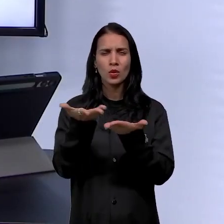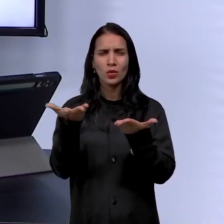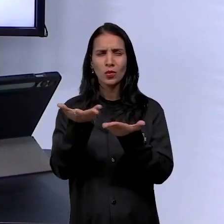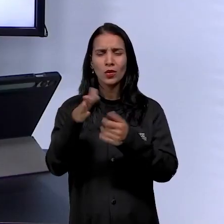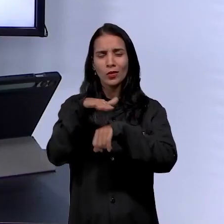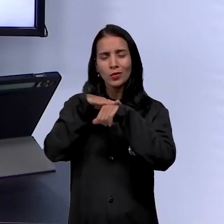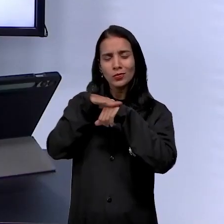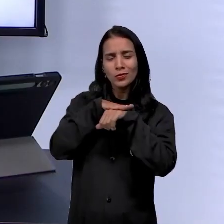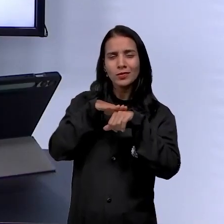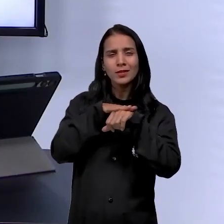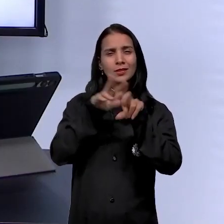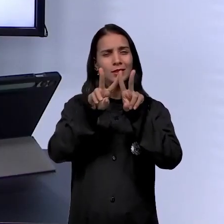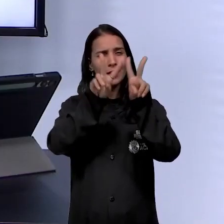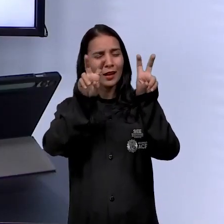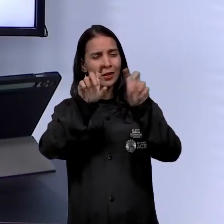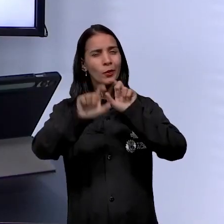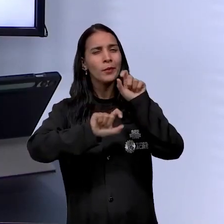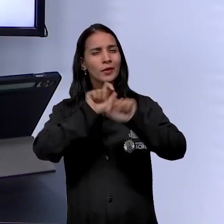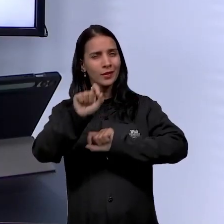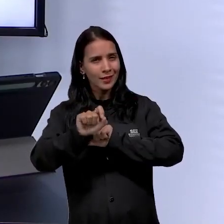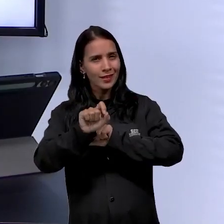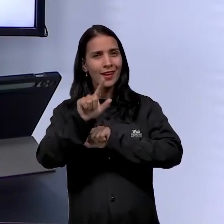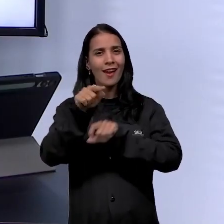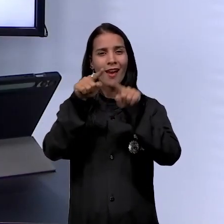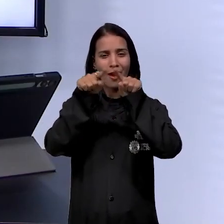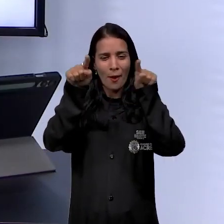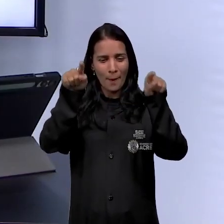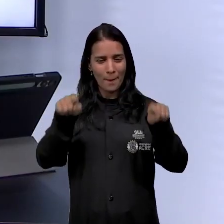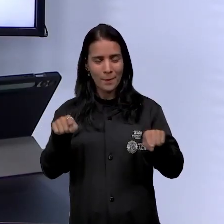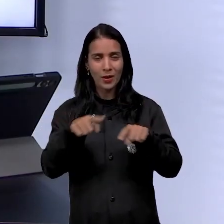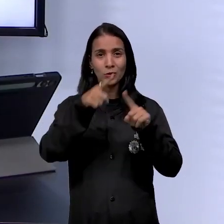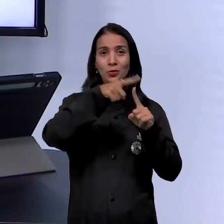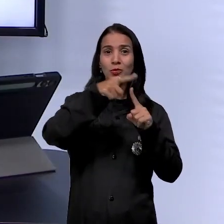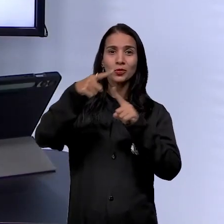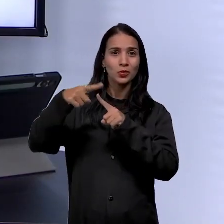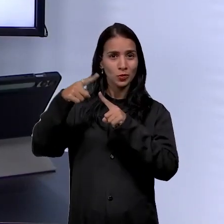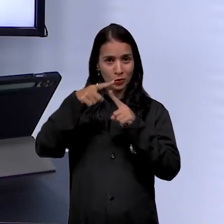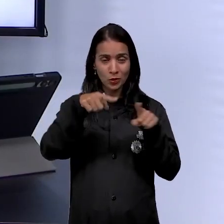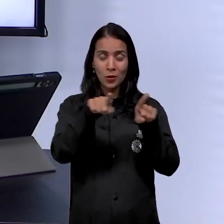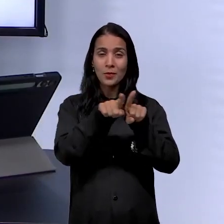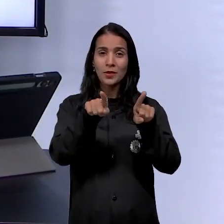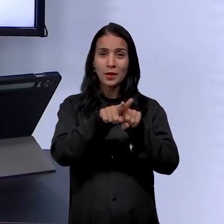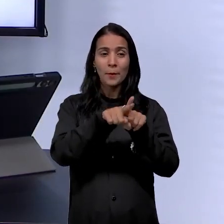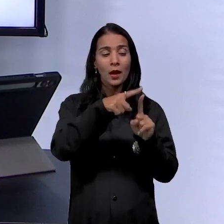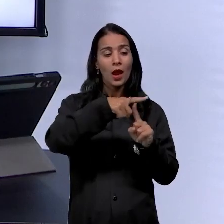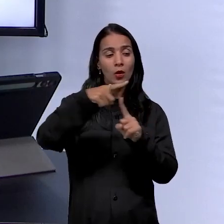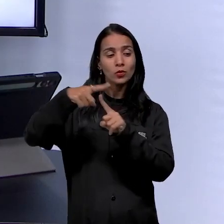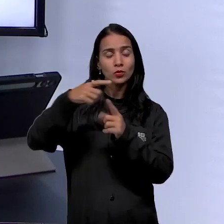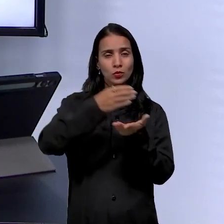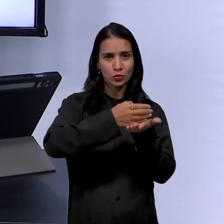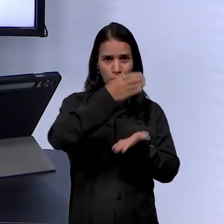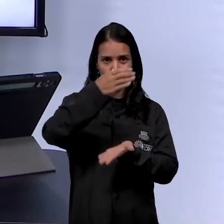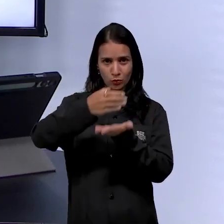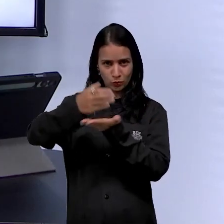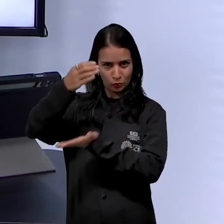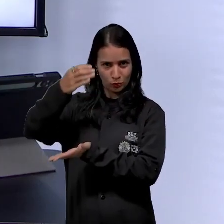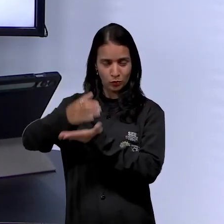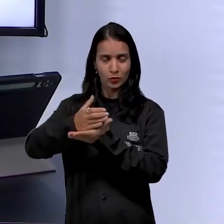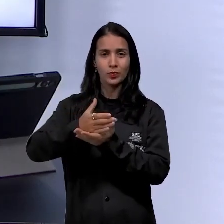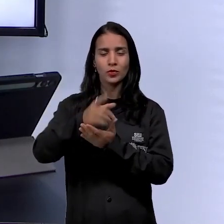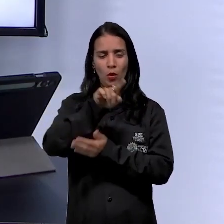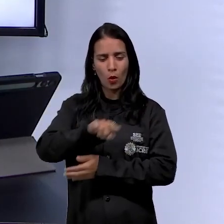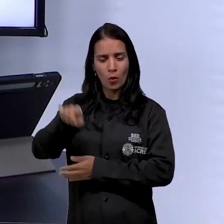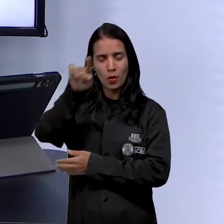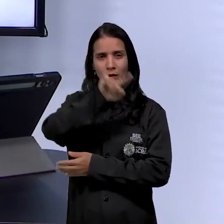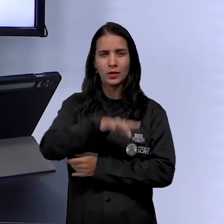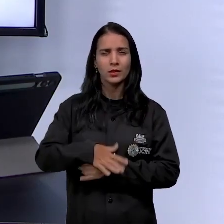conversar um pouco sobre a geometria métrica nos poliedros e corpos redondos. Vamos então começar para ver como é que nós vamos fazer